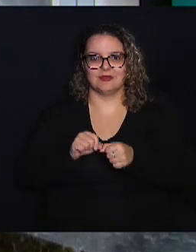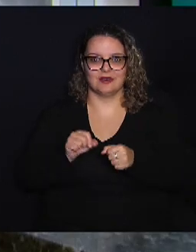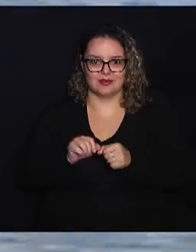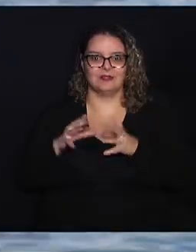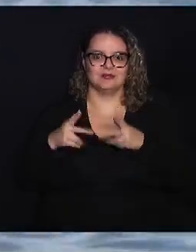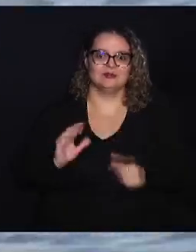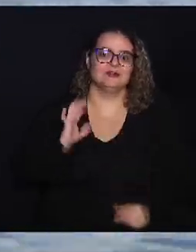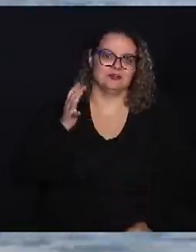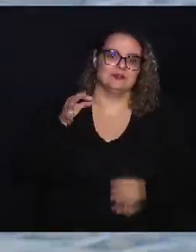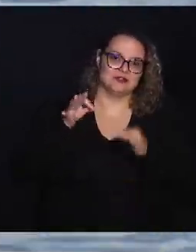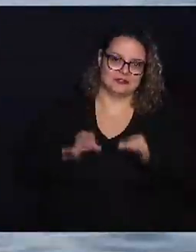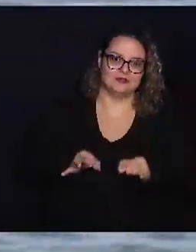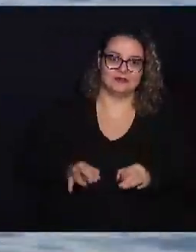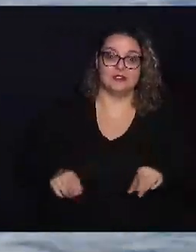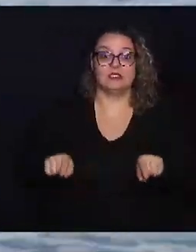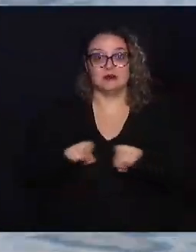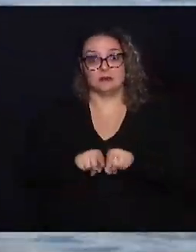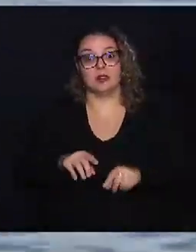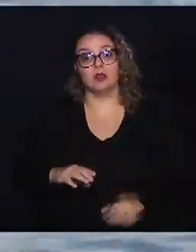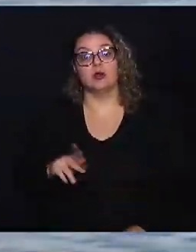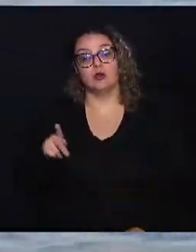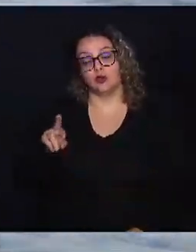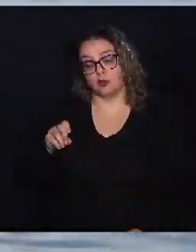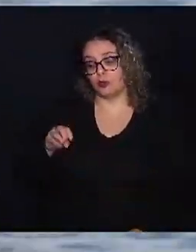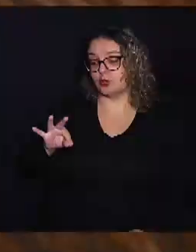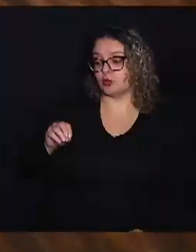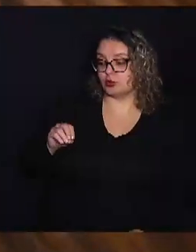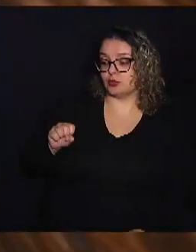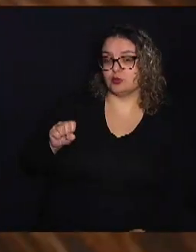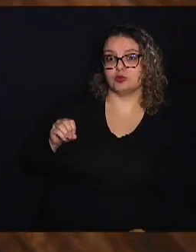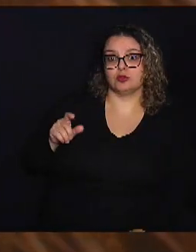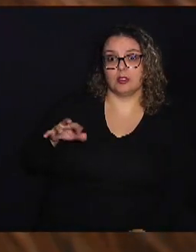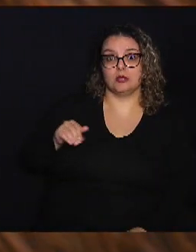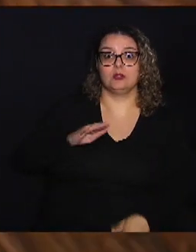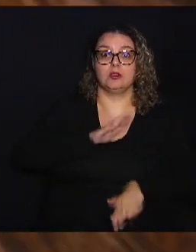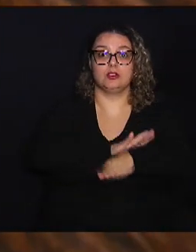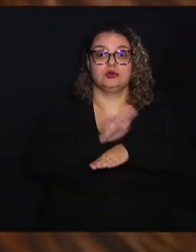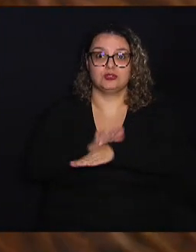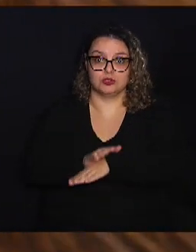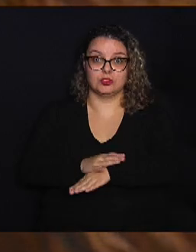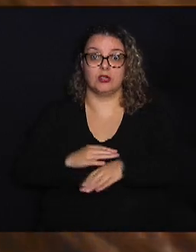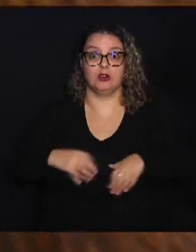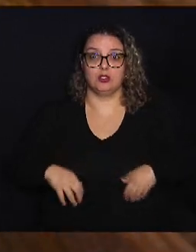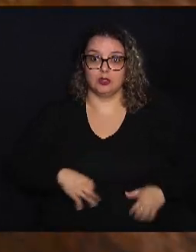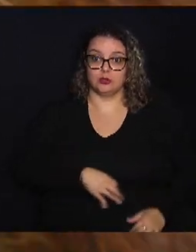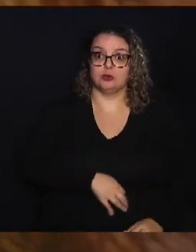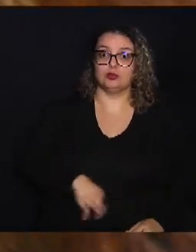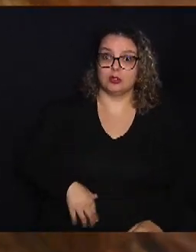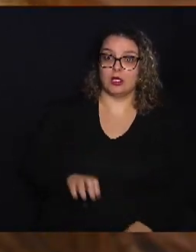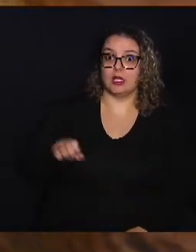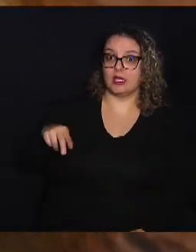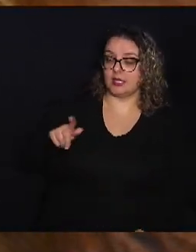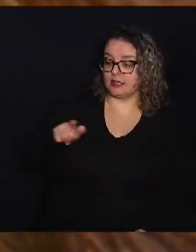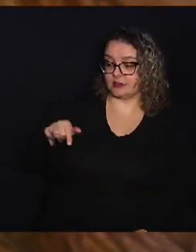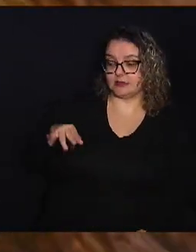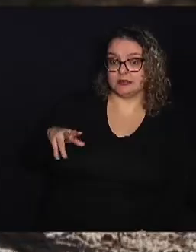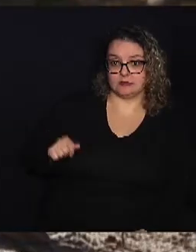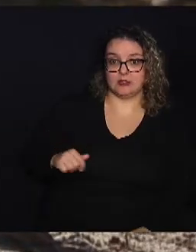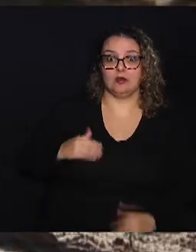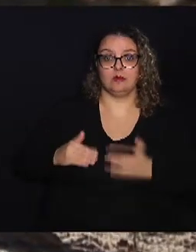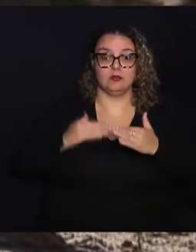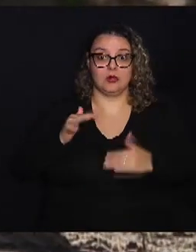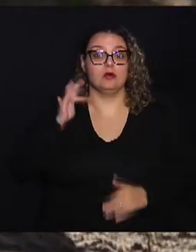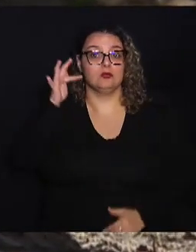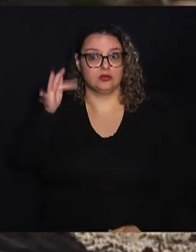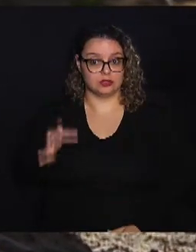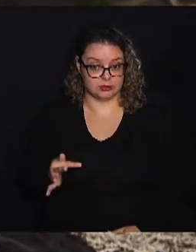ocorra bem ali. Além do protozoário auxiliar na digestão, foi descoberto também que as enzimas produzidas podem